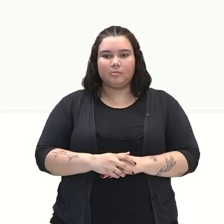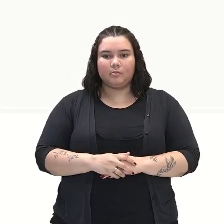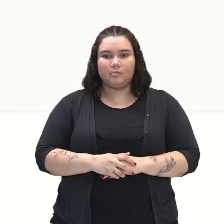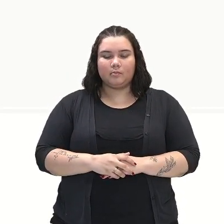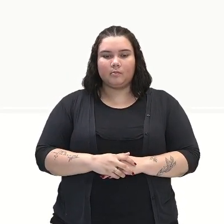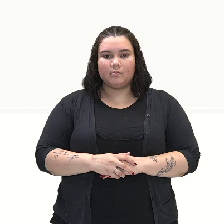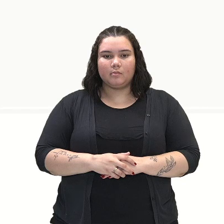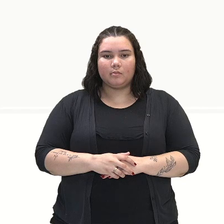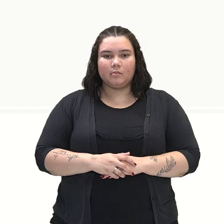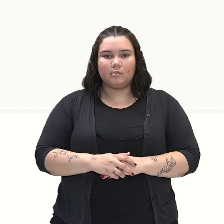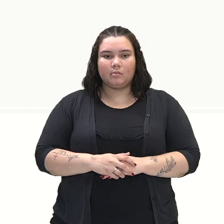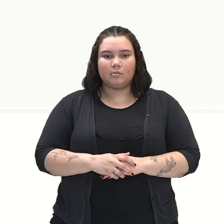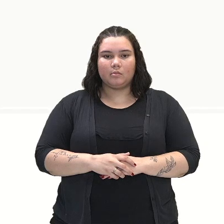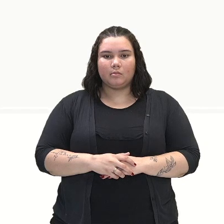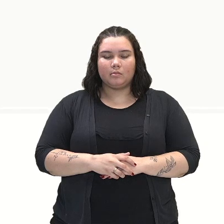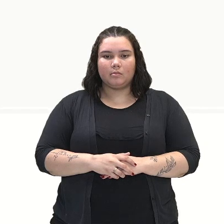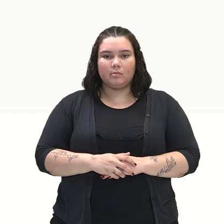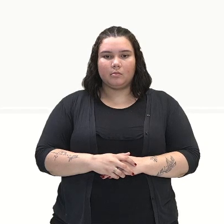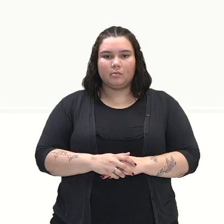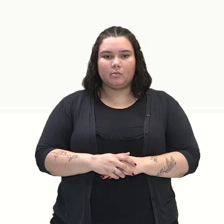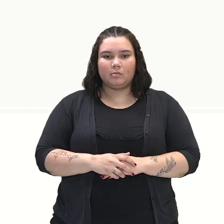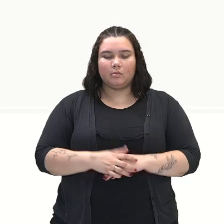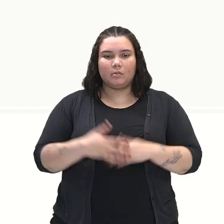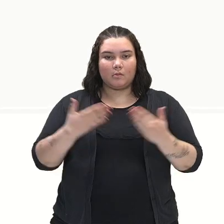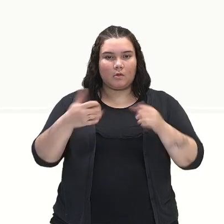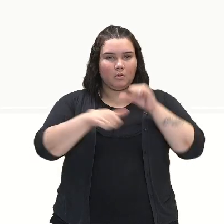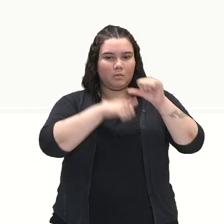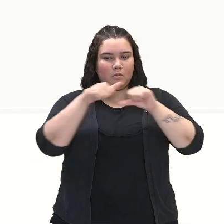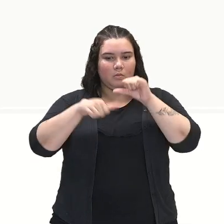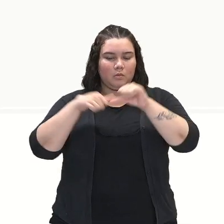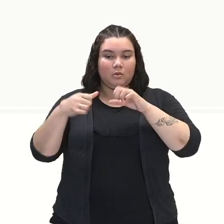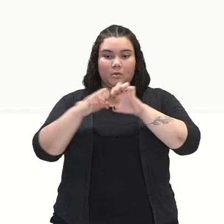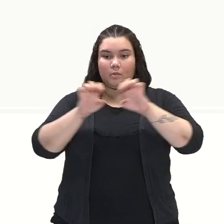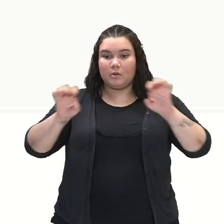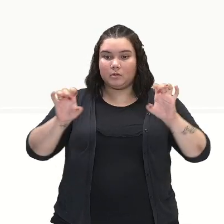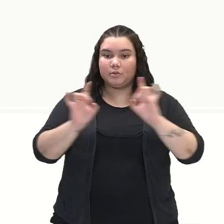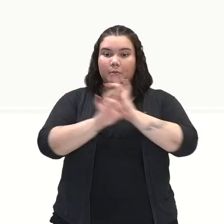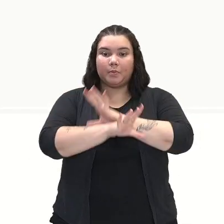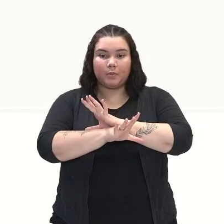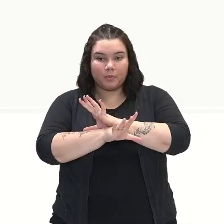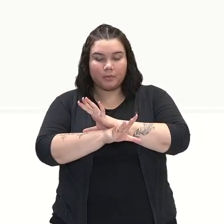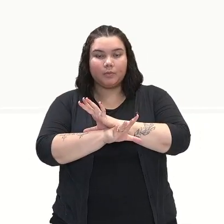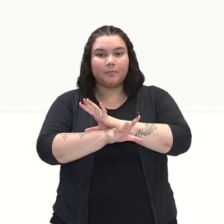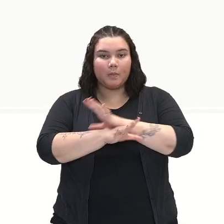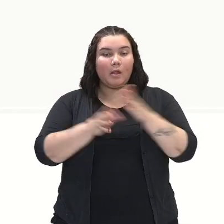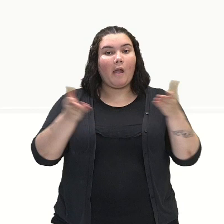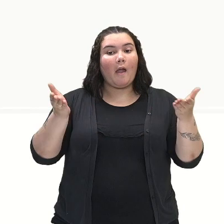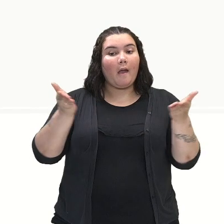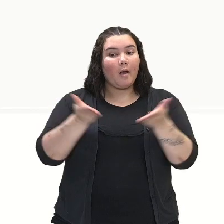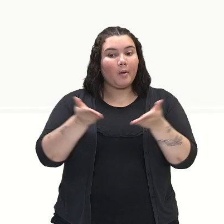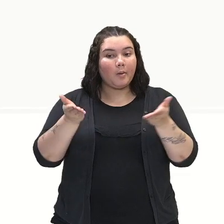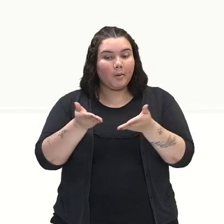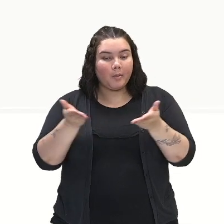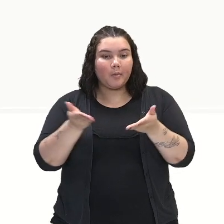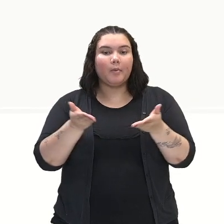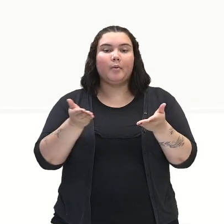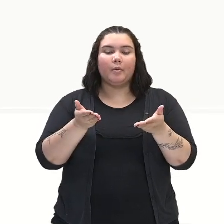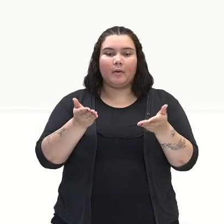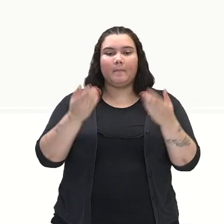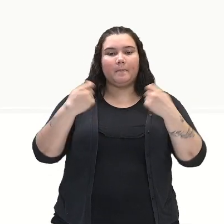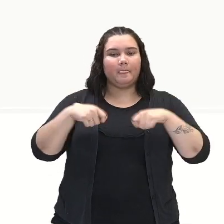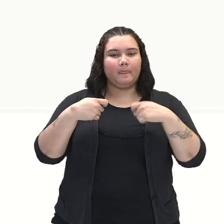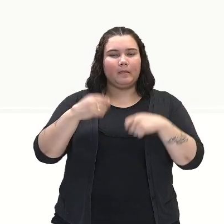Então, aí está os valores substituídos. Tá bom? Depois, é importante que vocês